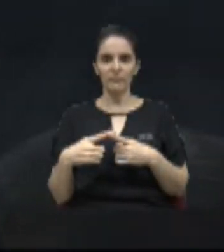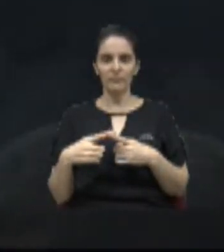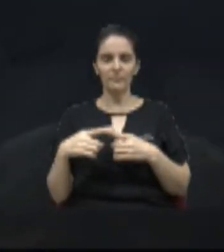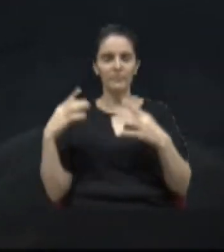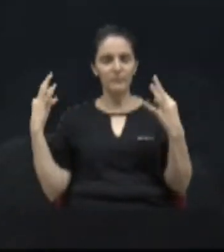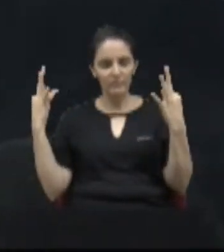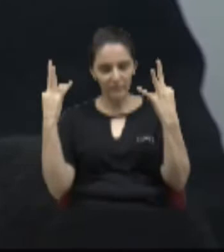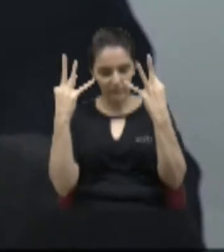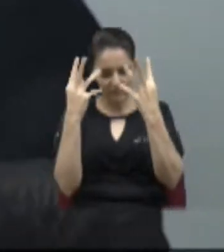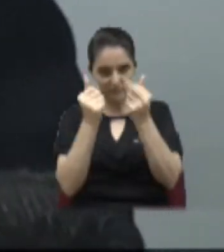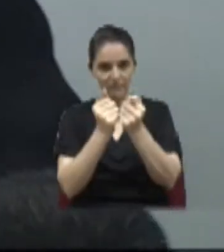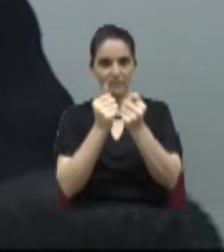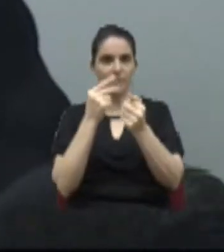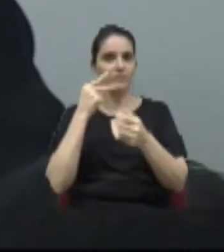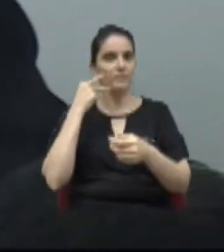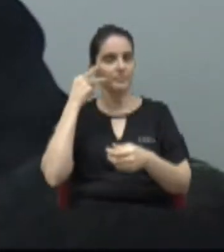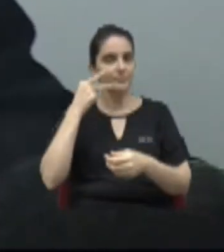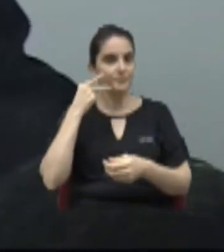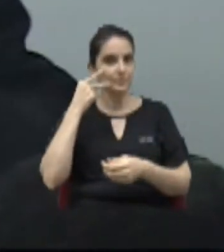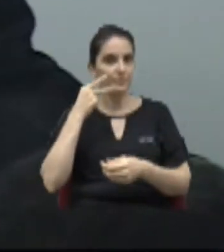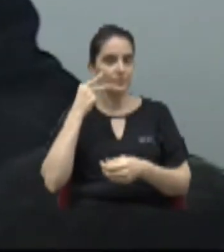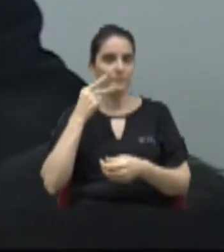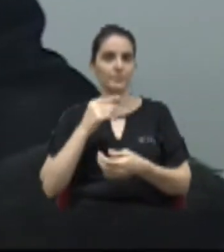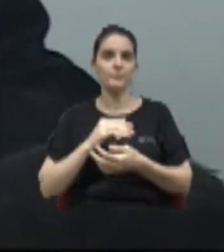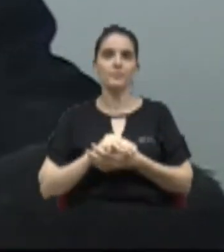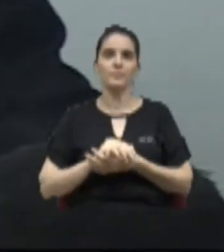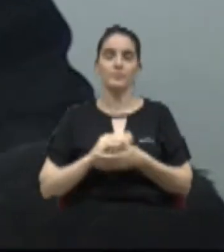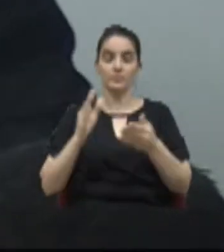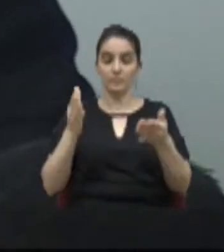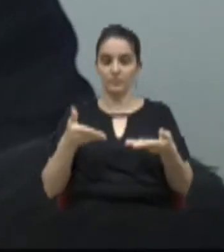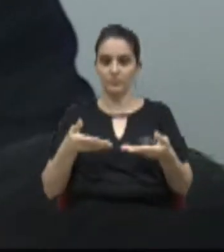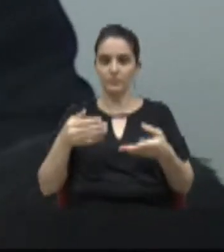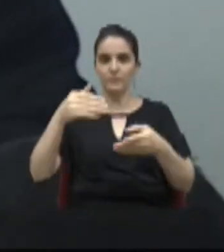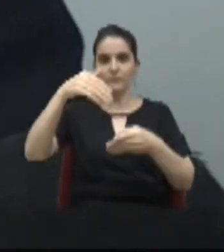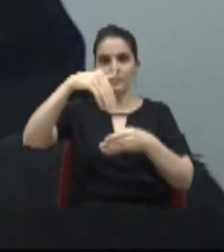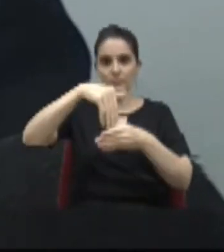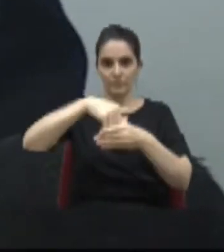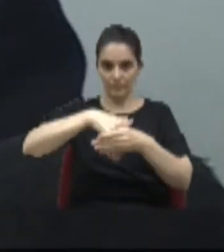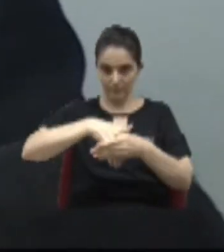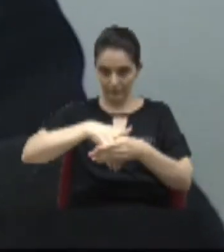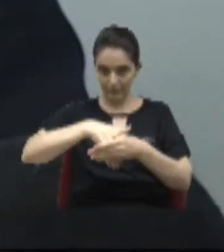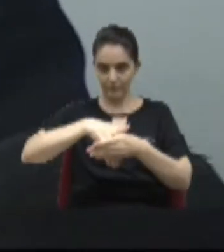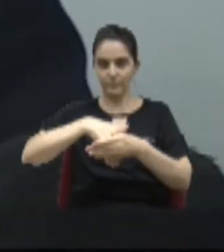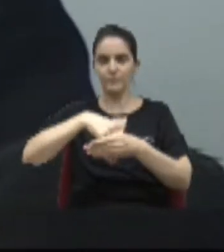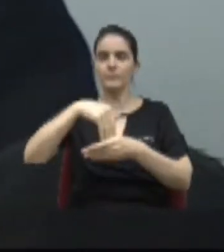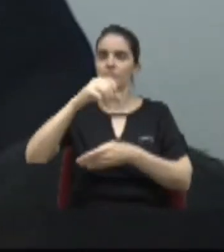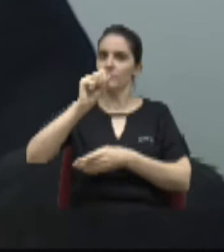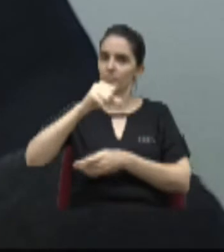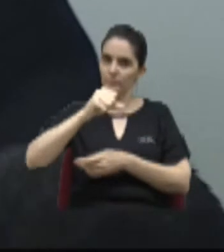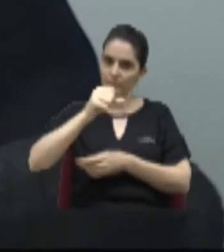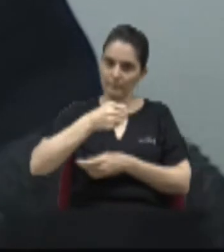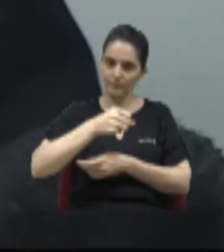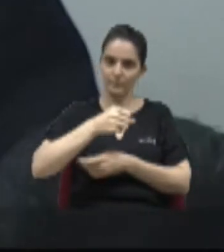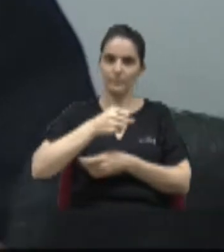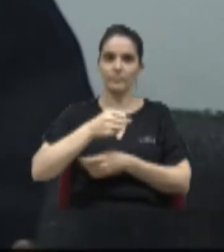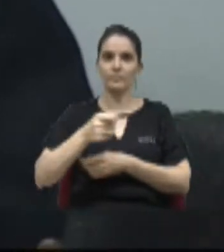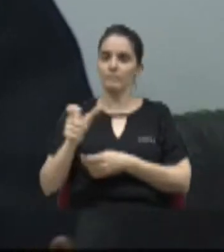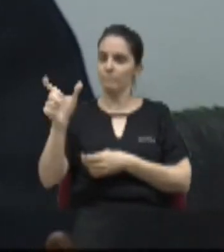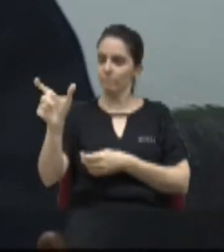vereadores aqui que você propicia a votar e a votar com louvor para